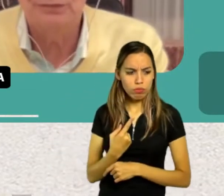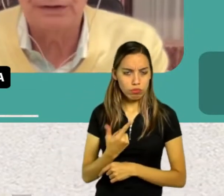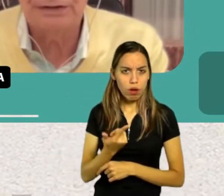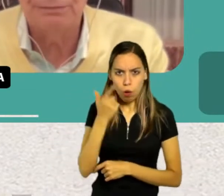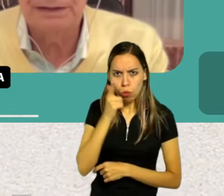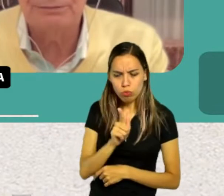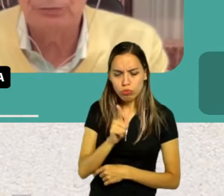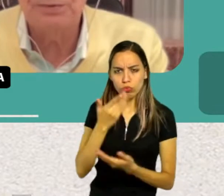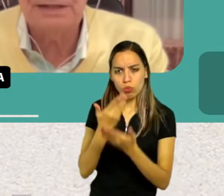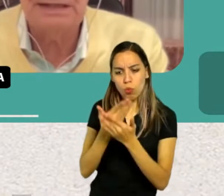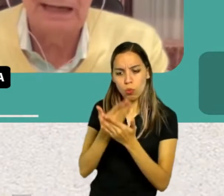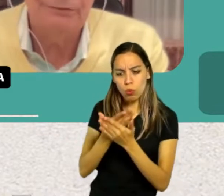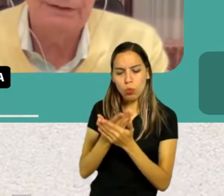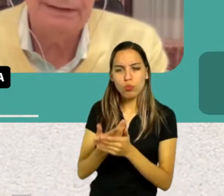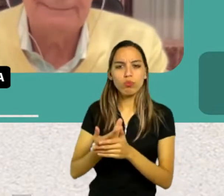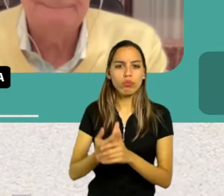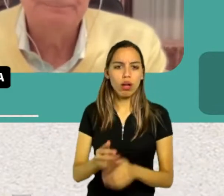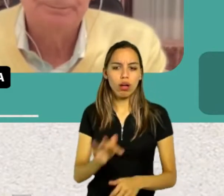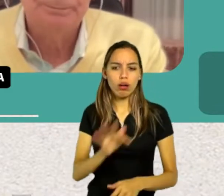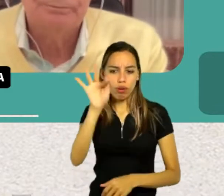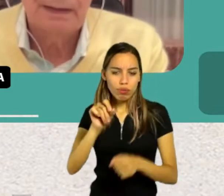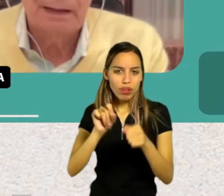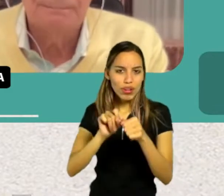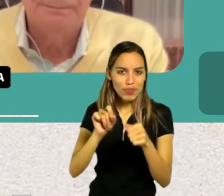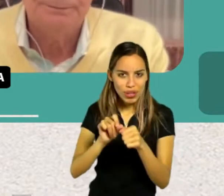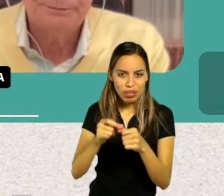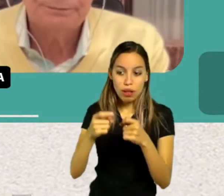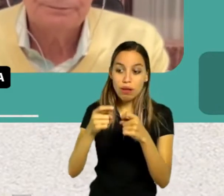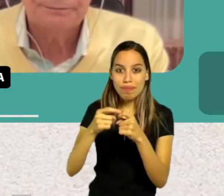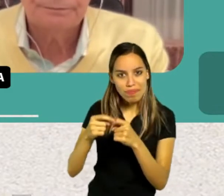muito forte mesmo, obstinado até.